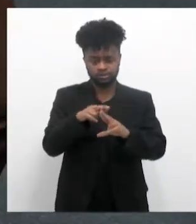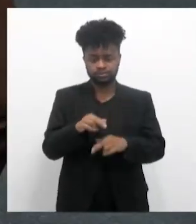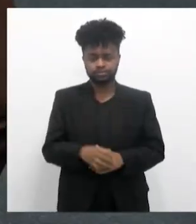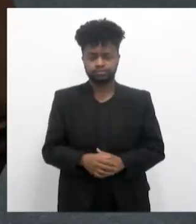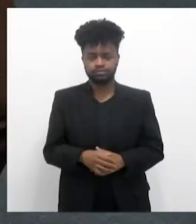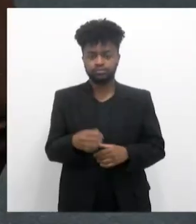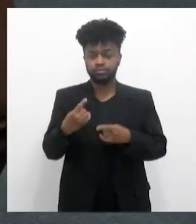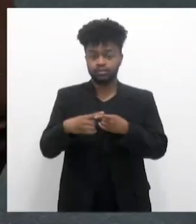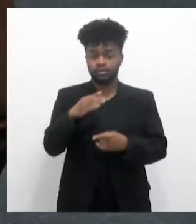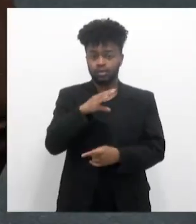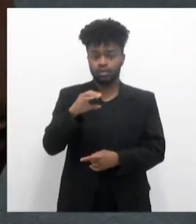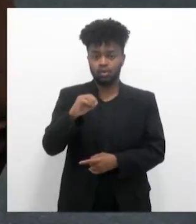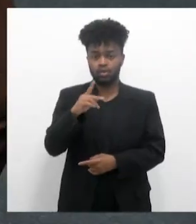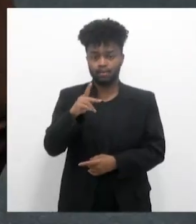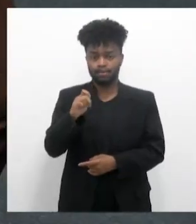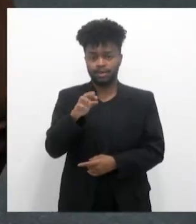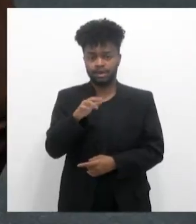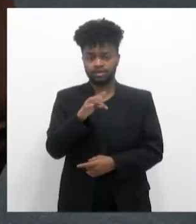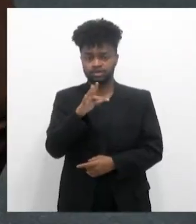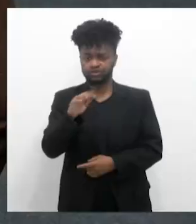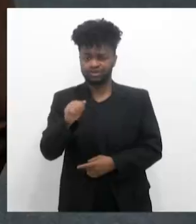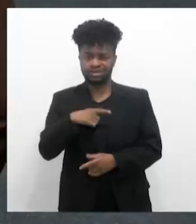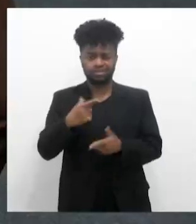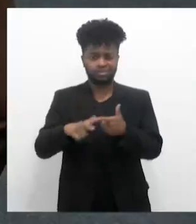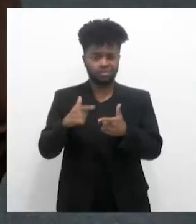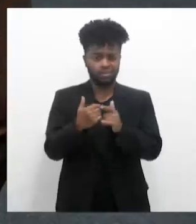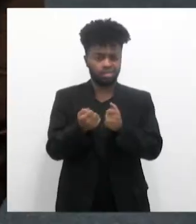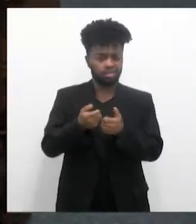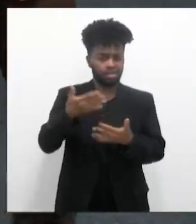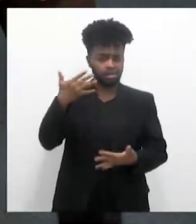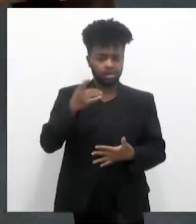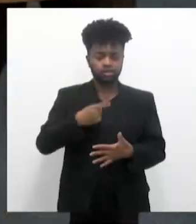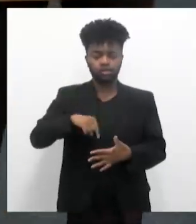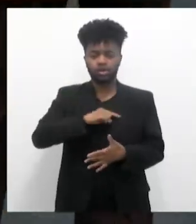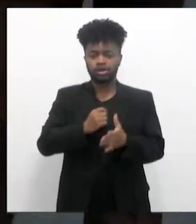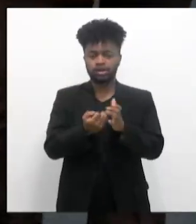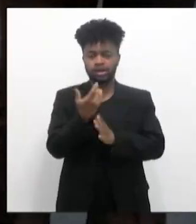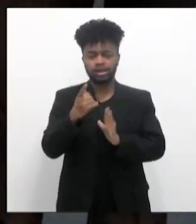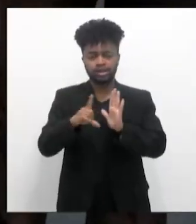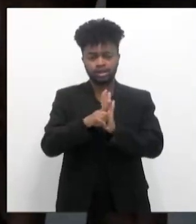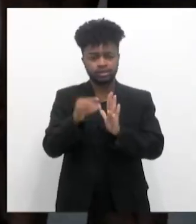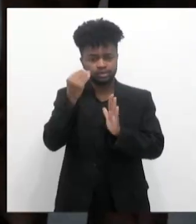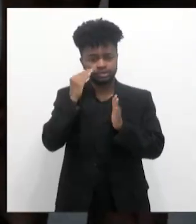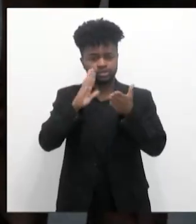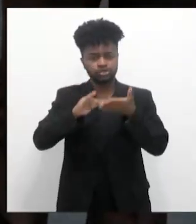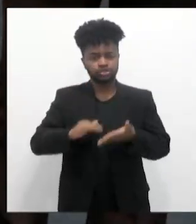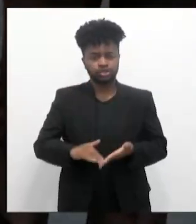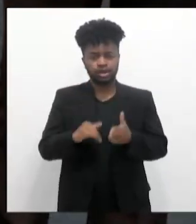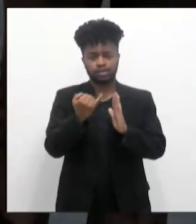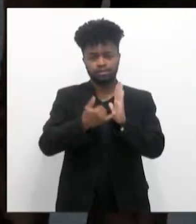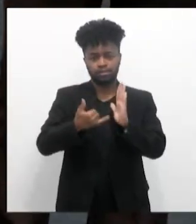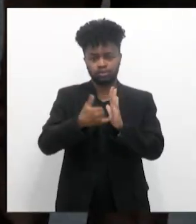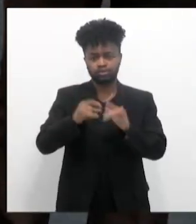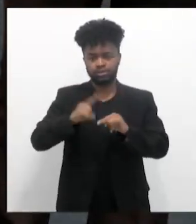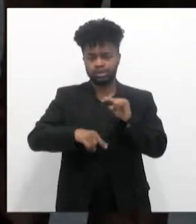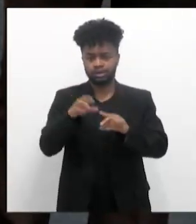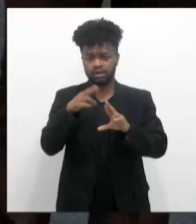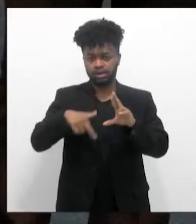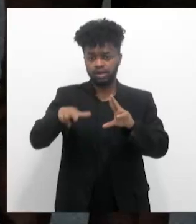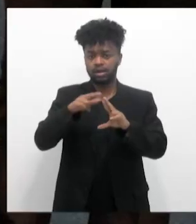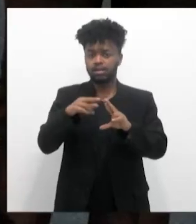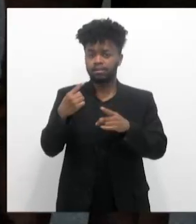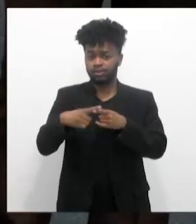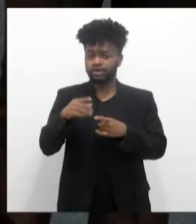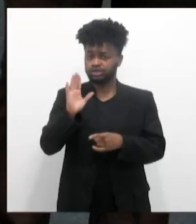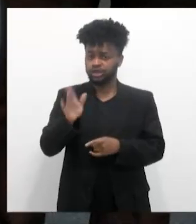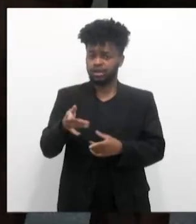As cooperativas têm 1000 problemas, a gente fez leis tirando imposto em cima do material reciclável, porque esse material já